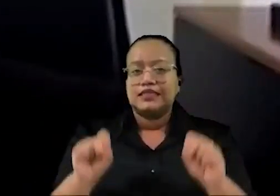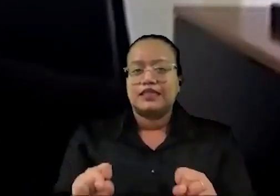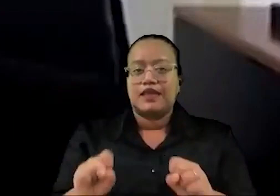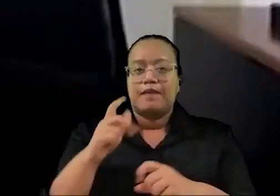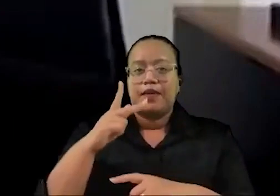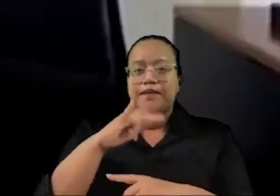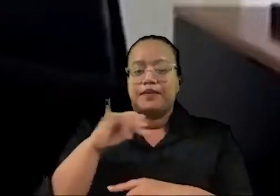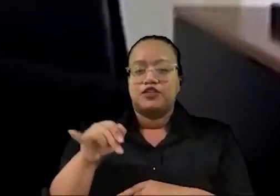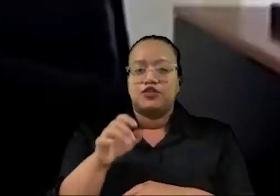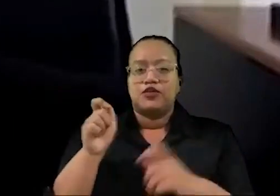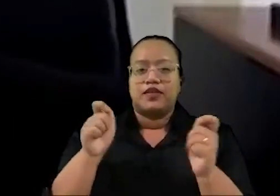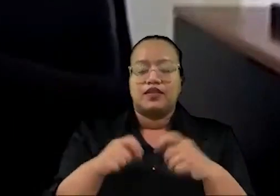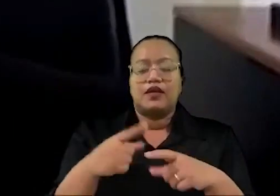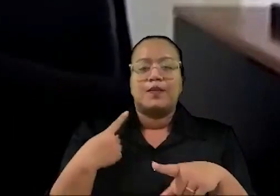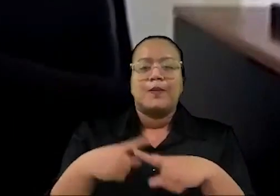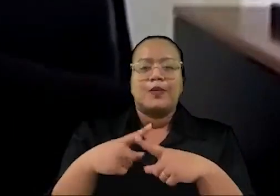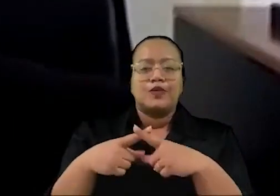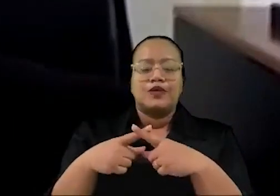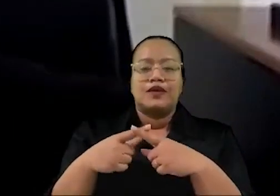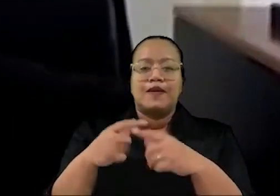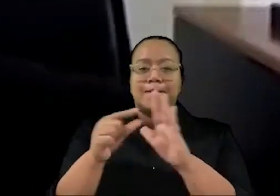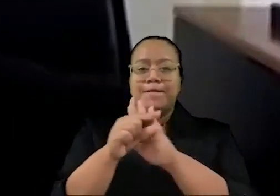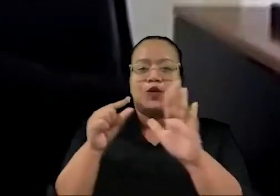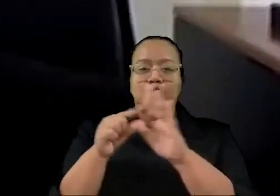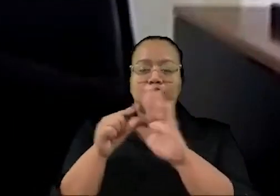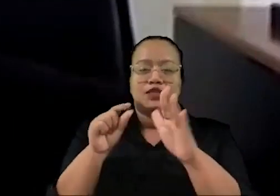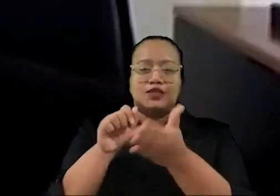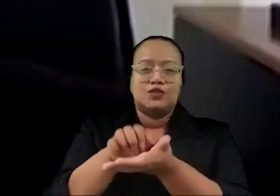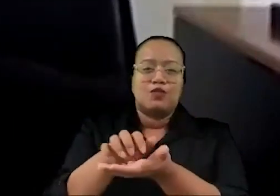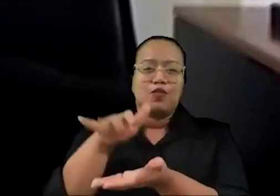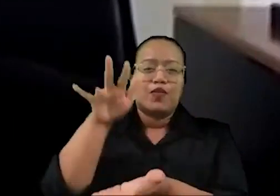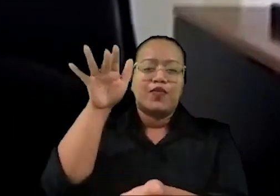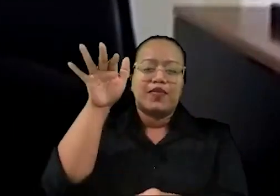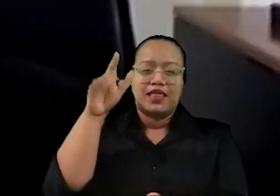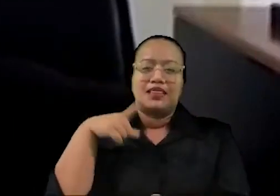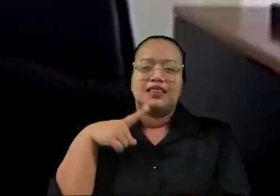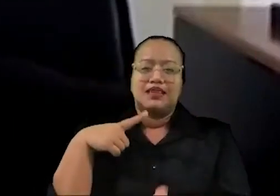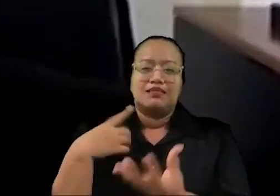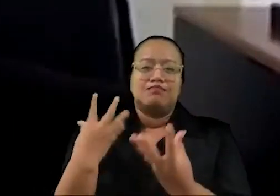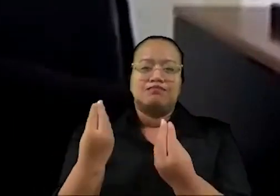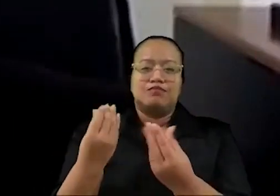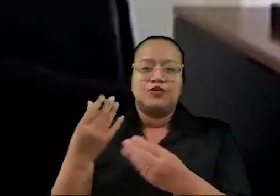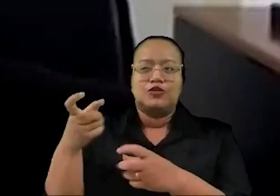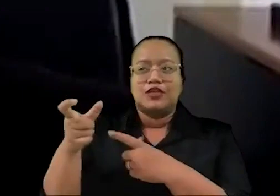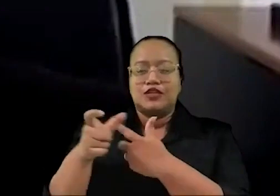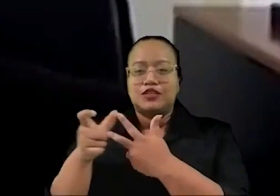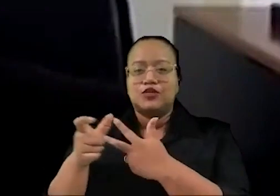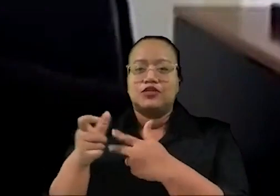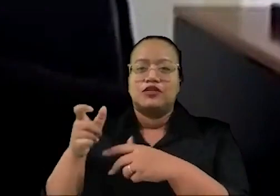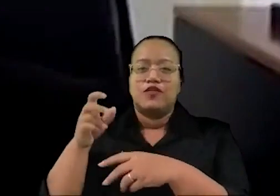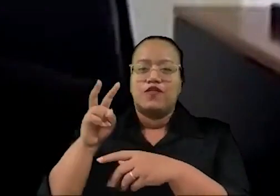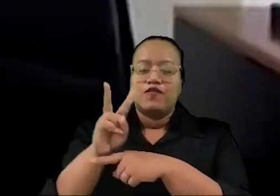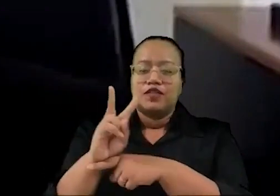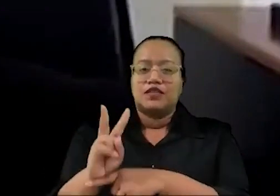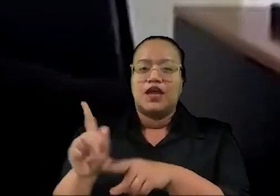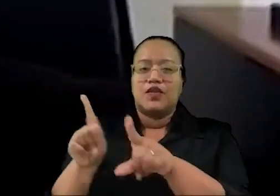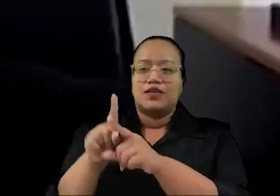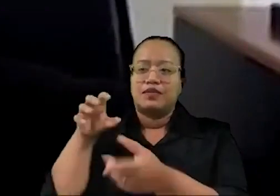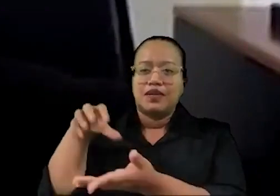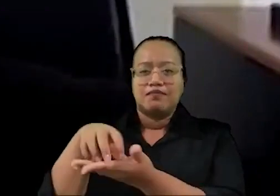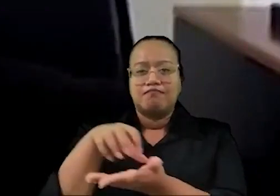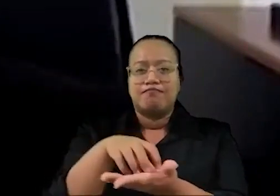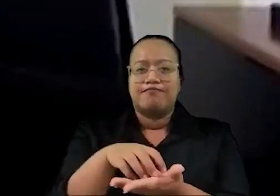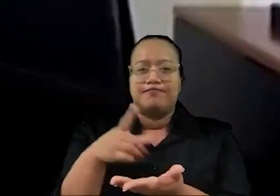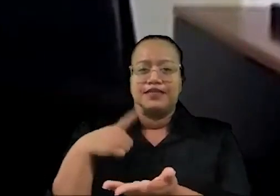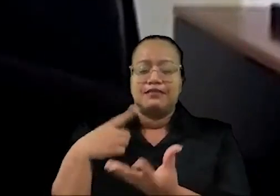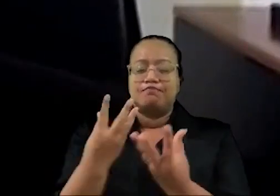sobretudo na execução fiscal e nos juizados, que é a temática desse nosso encontro, né? Então, a